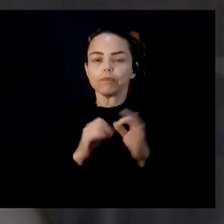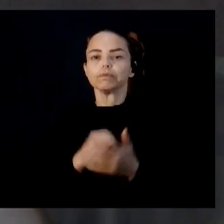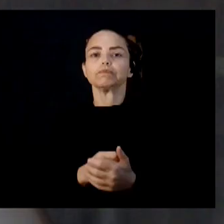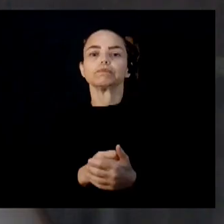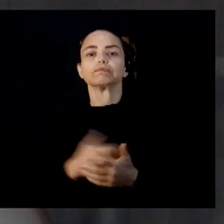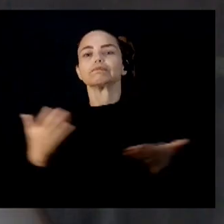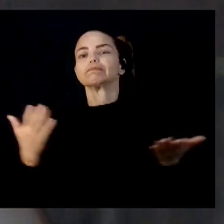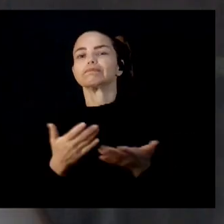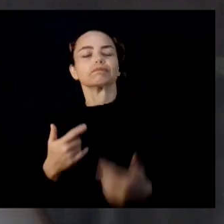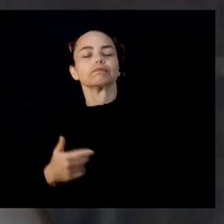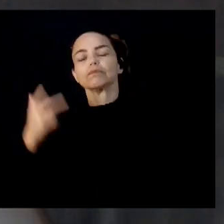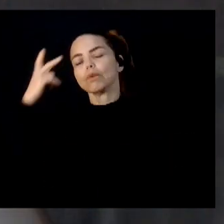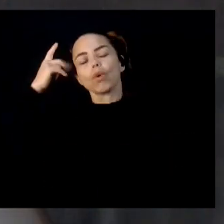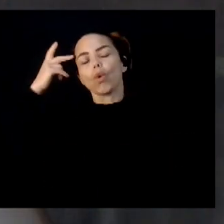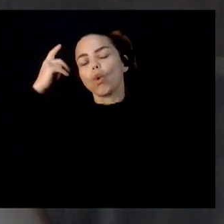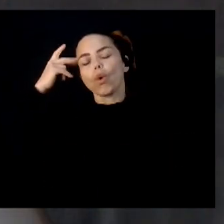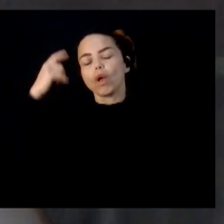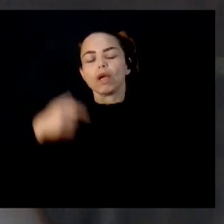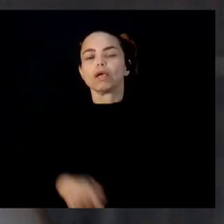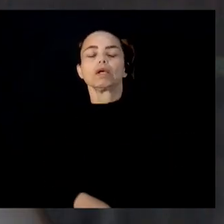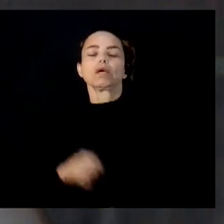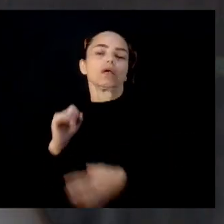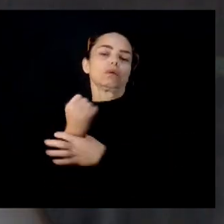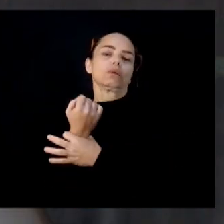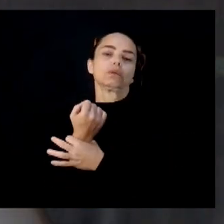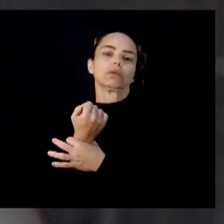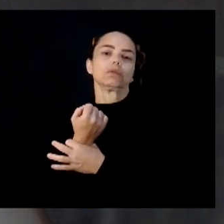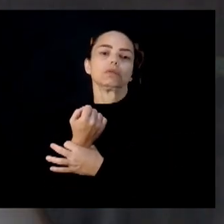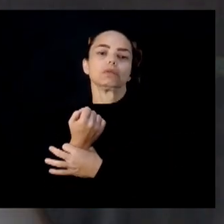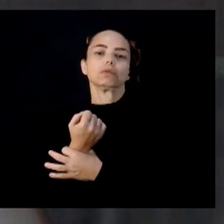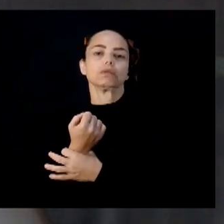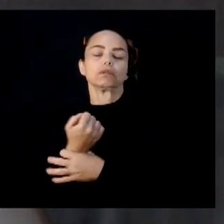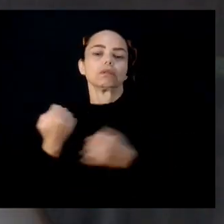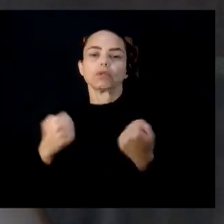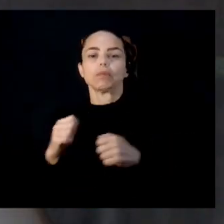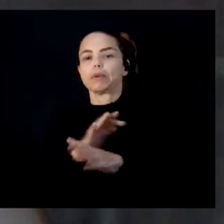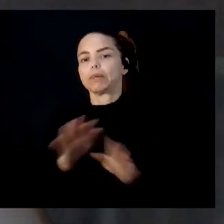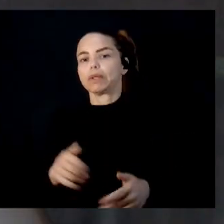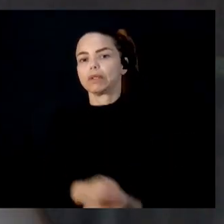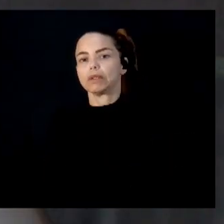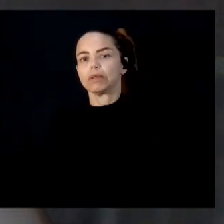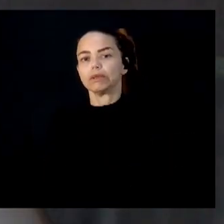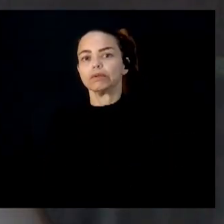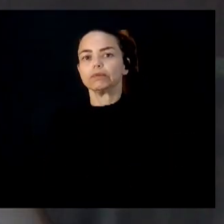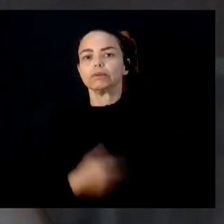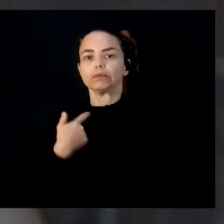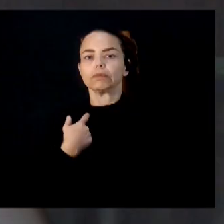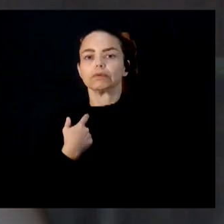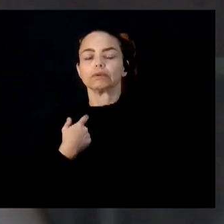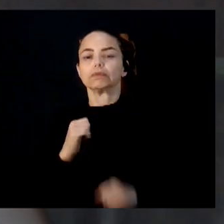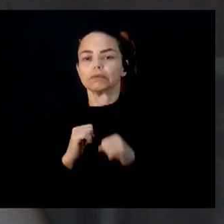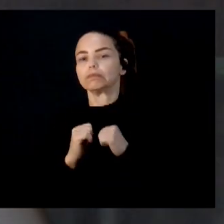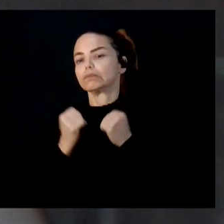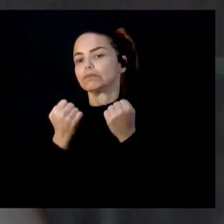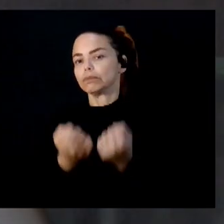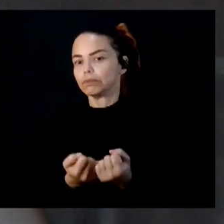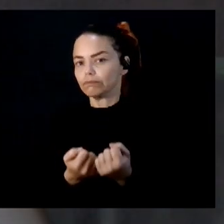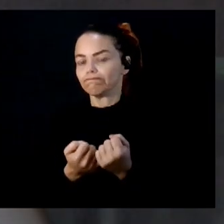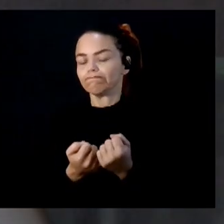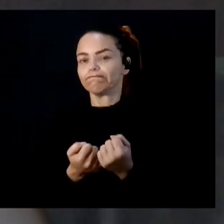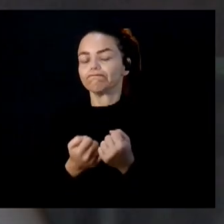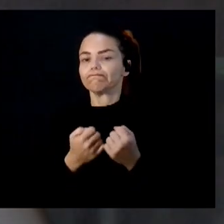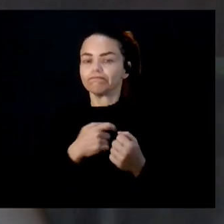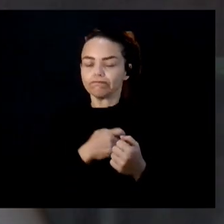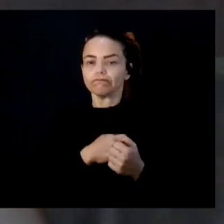gente já está num relacionamento, está seguro, então agora não precisa-se mais desse esforço na manutenção. Então, o senso